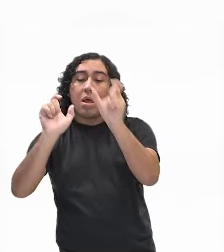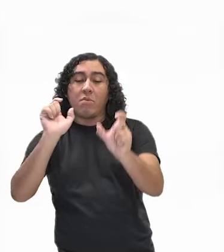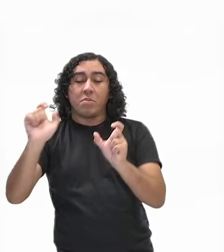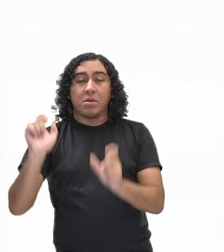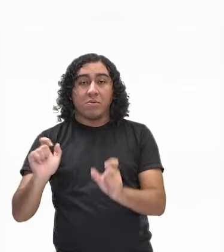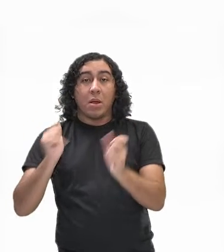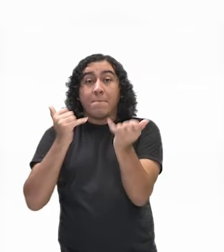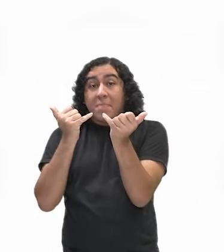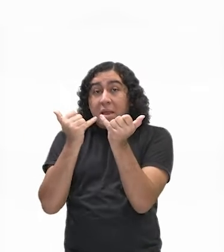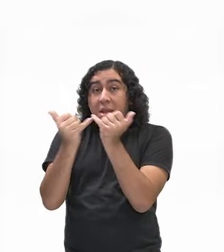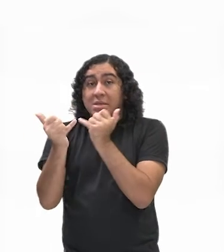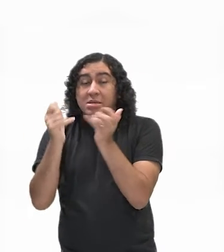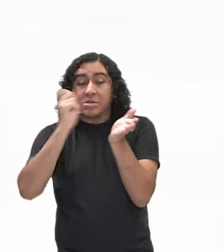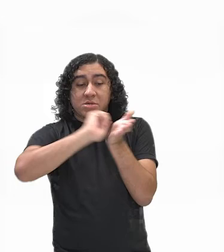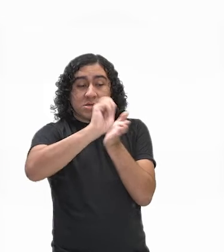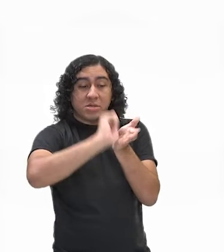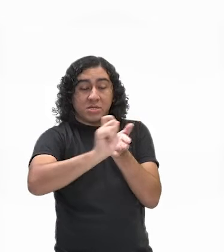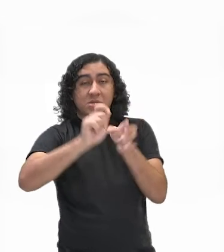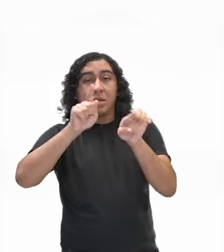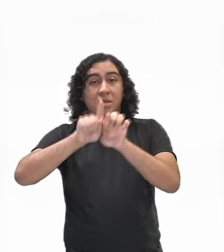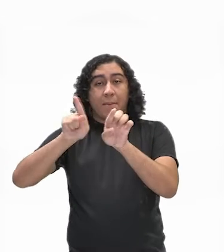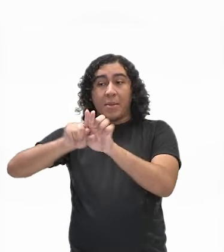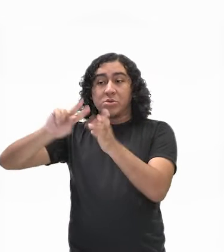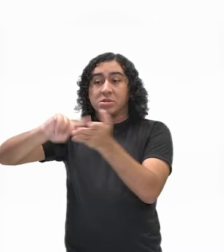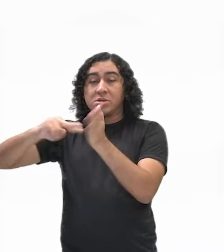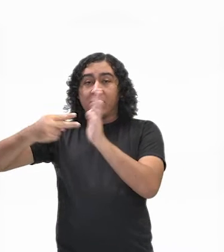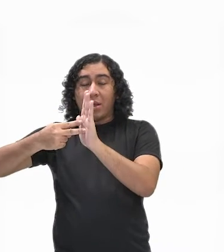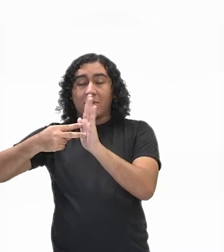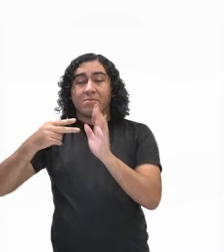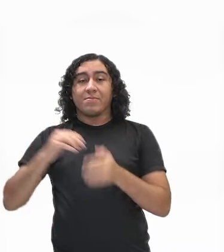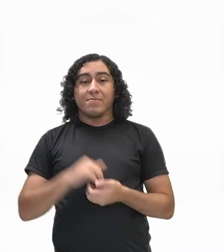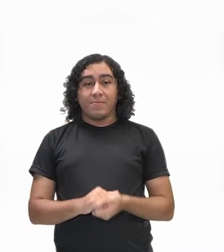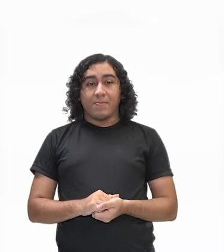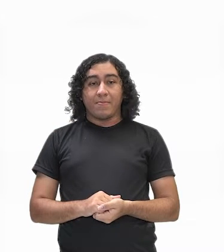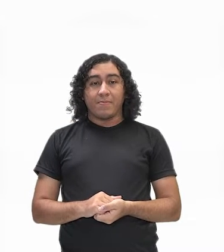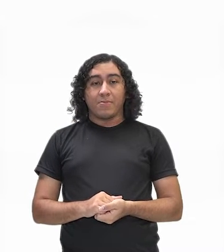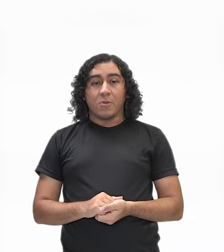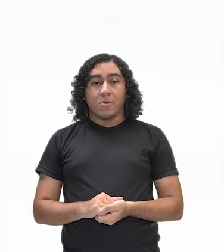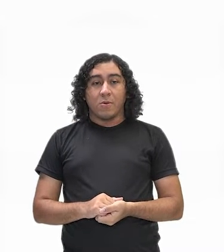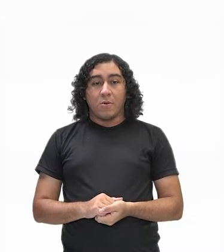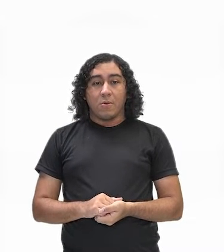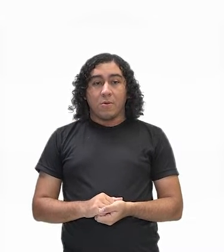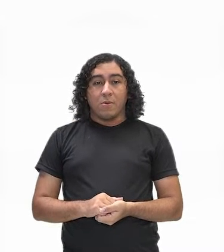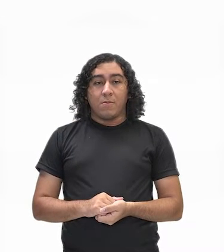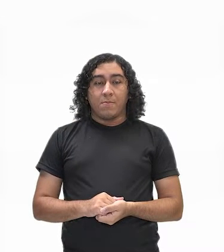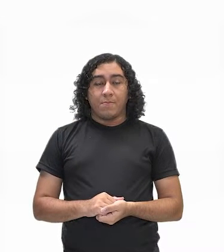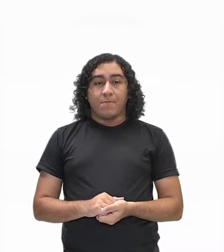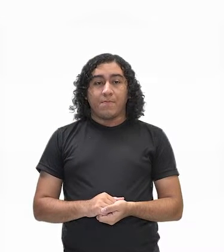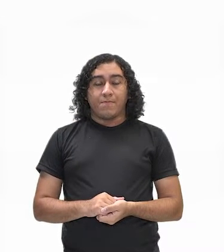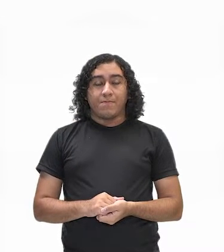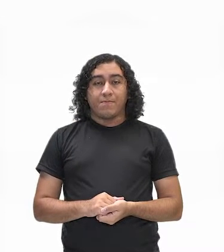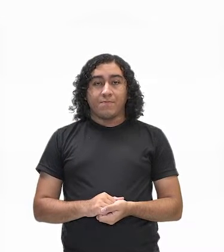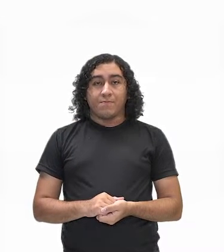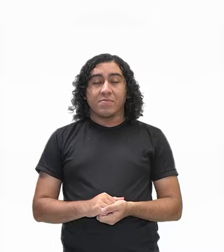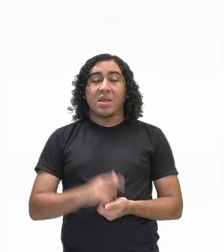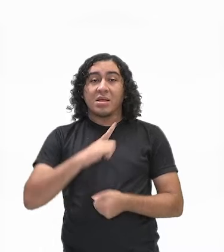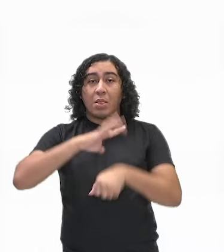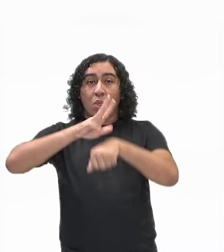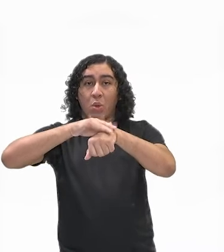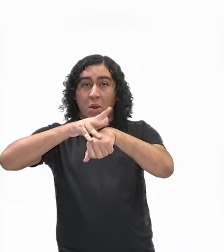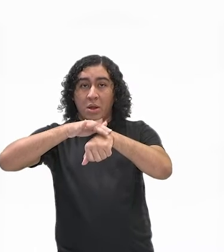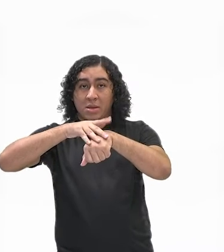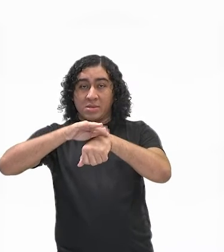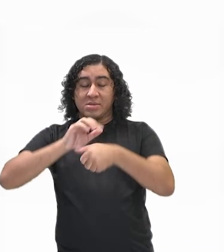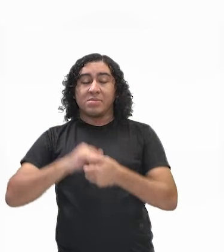olhadinha? Então, nós temos aqui disease, doenças, hypertension, né, hipertensão,